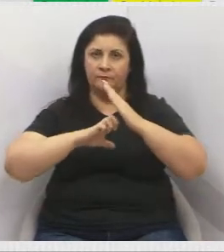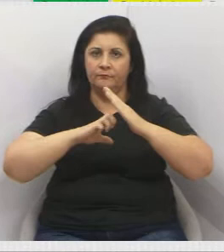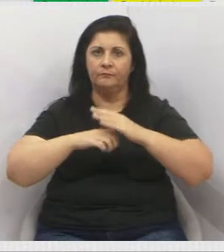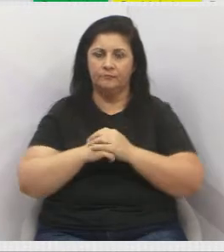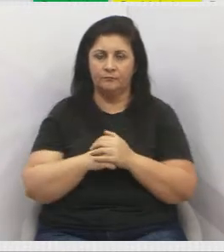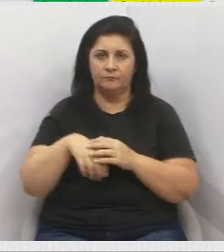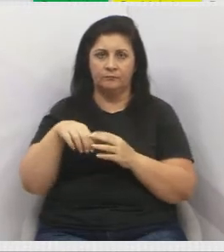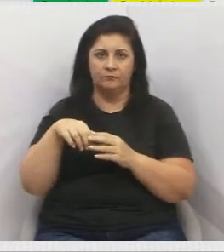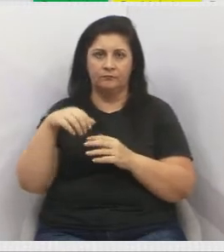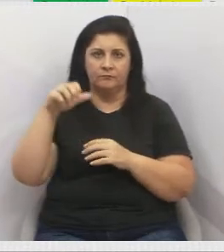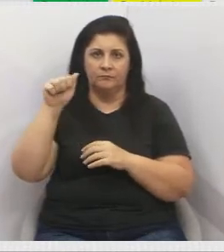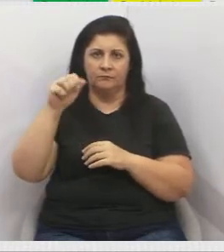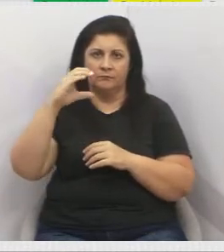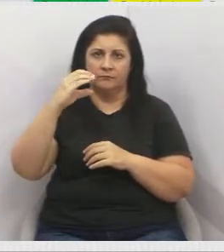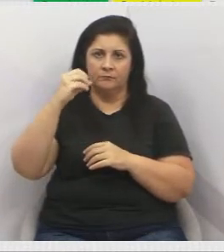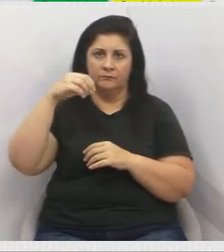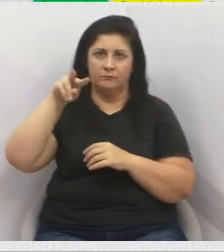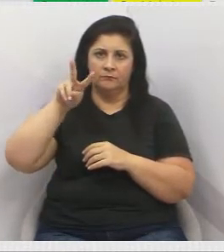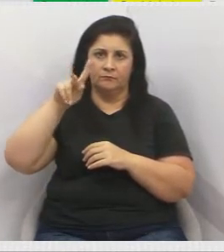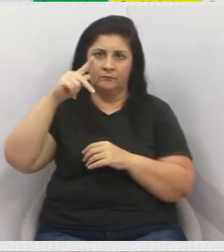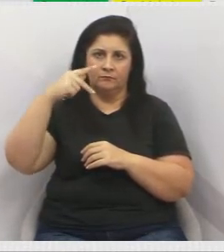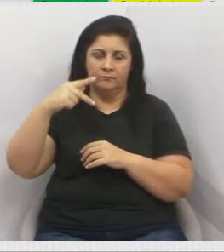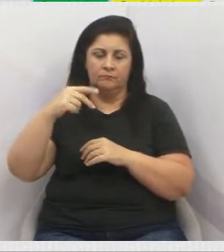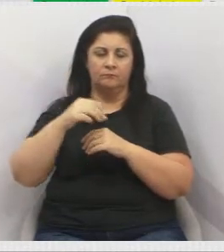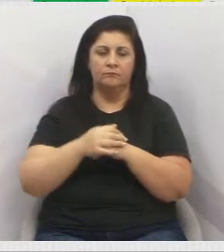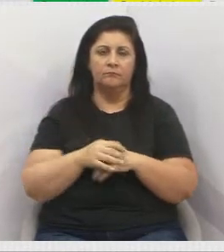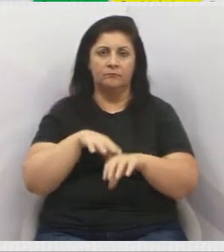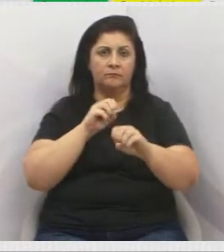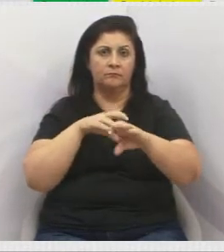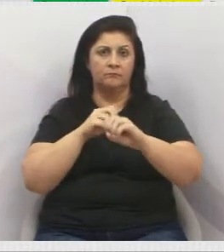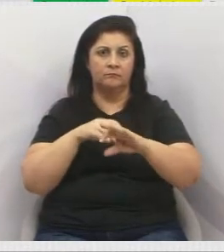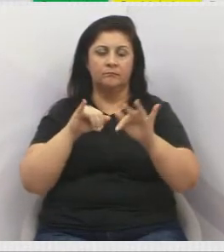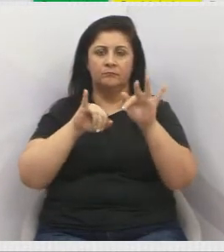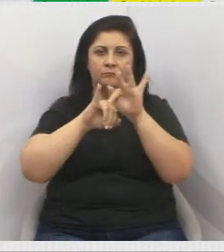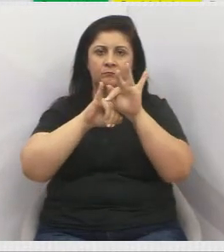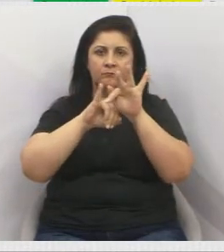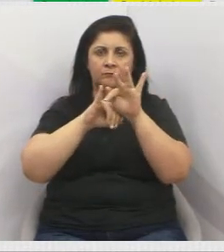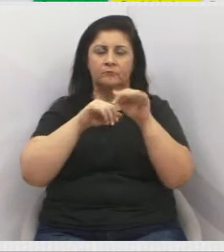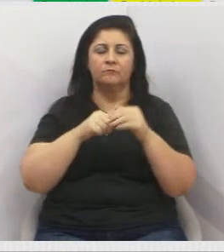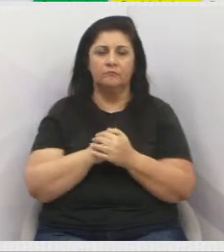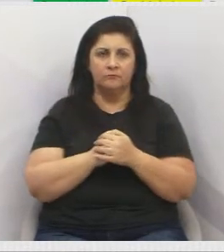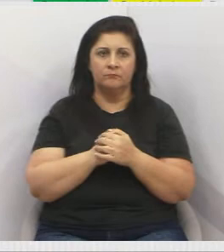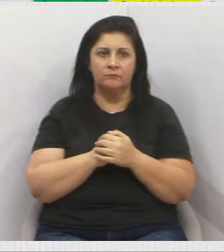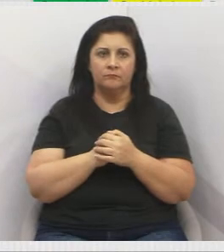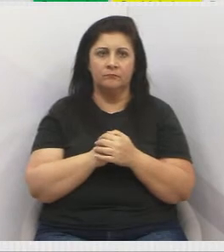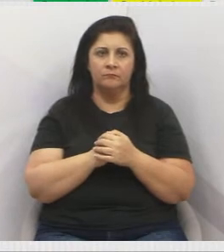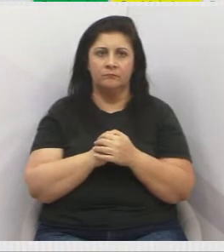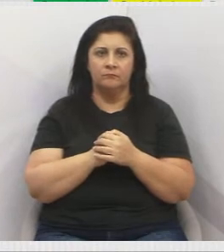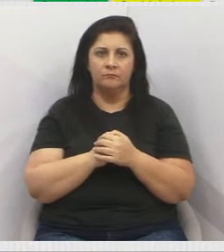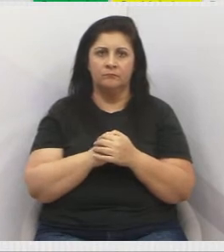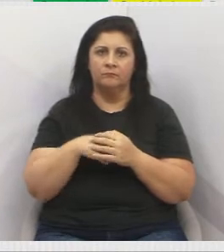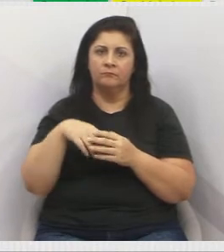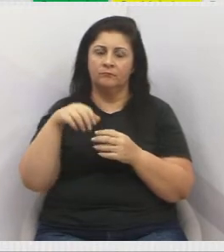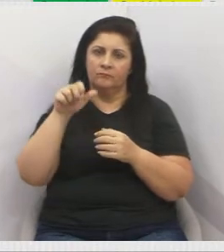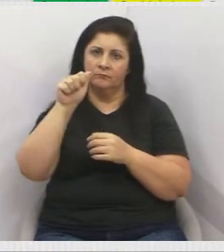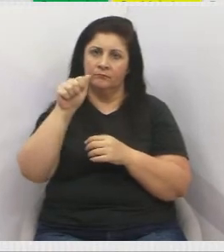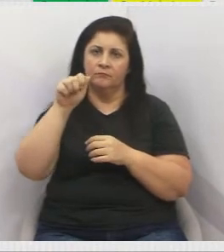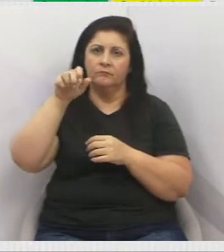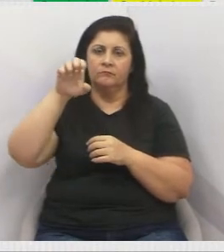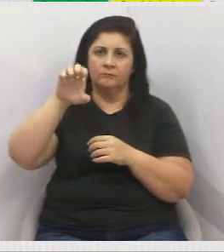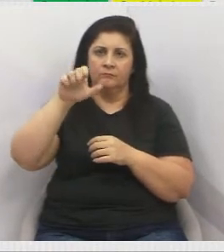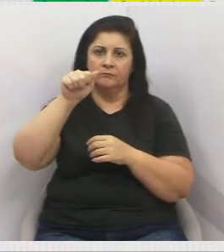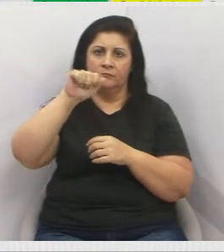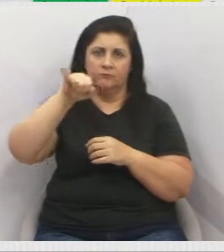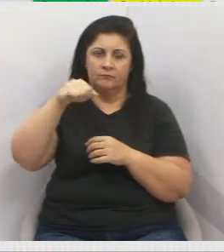profissionais, ACONVAP, entidades acadêmicas de pesquisa, Instituto Federal e organização da sociedade civil, AEAJ, Associação